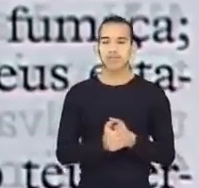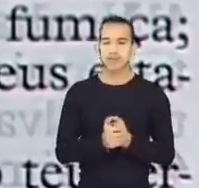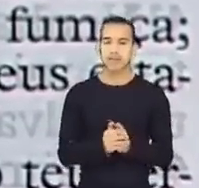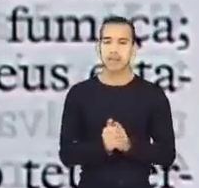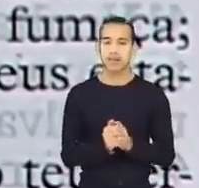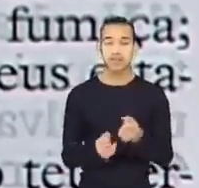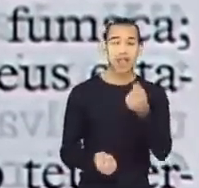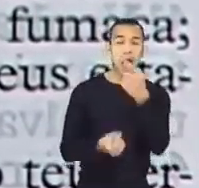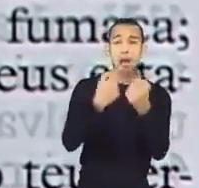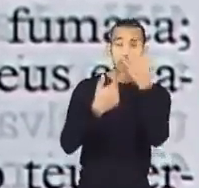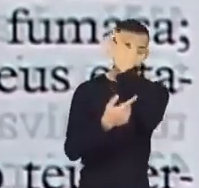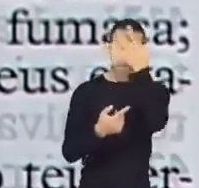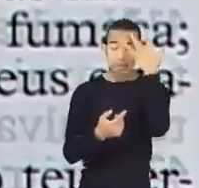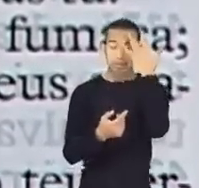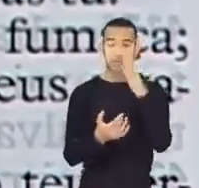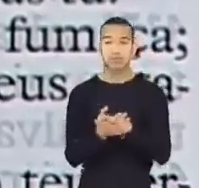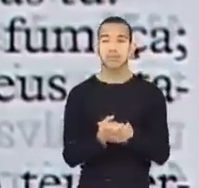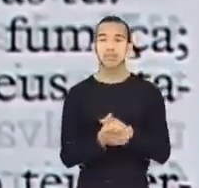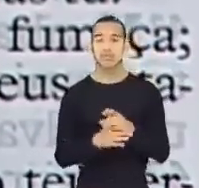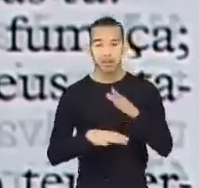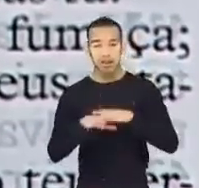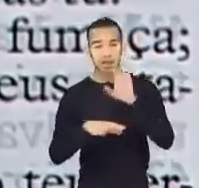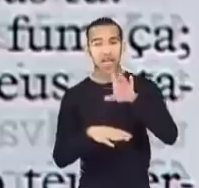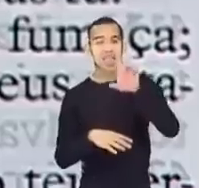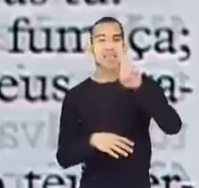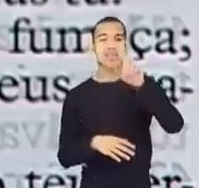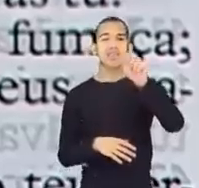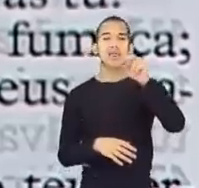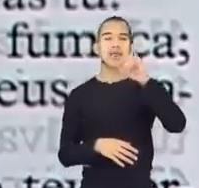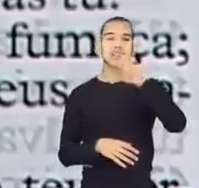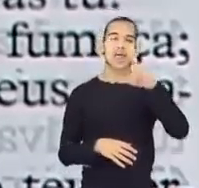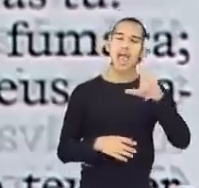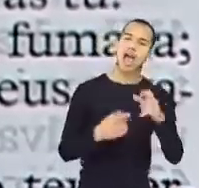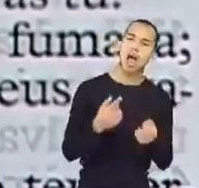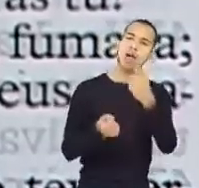alguns dizem que foi Daniel, outros dizem que foi Davi,